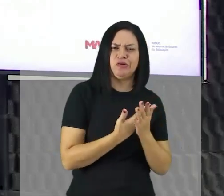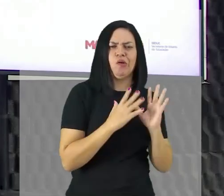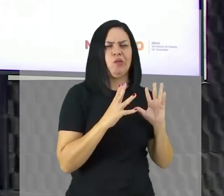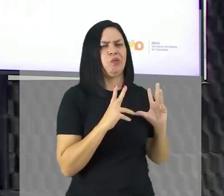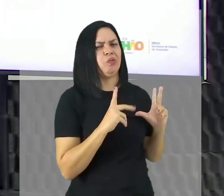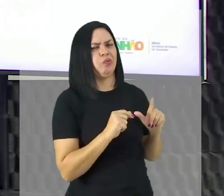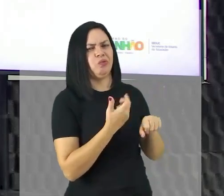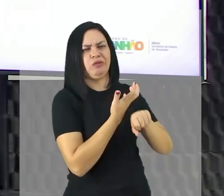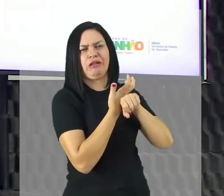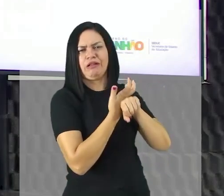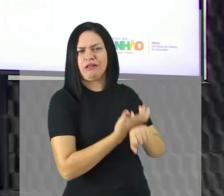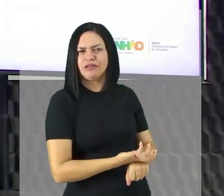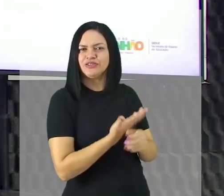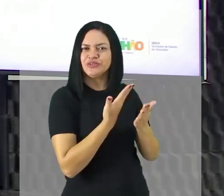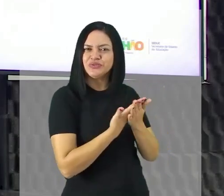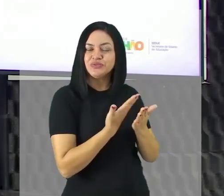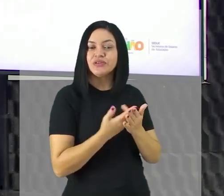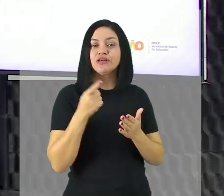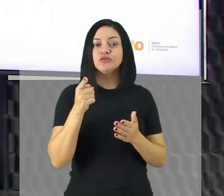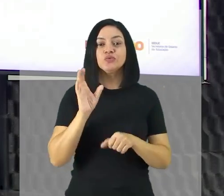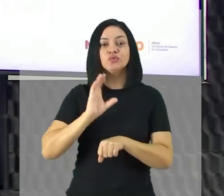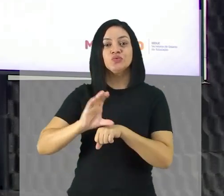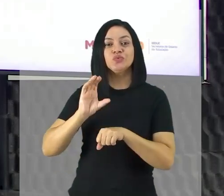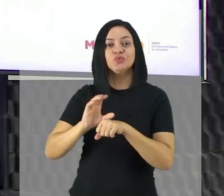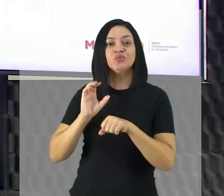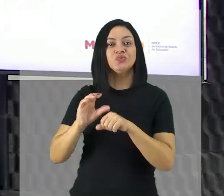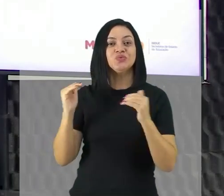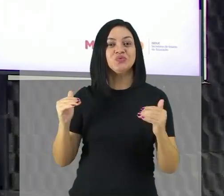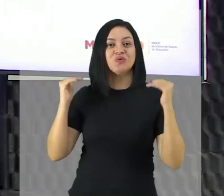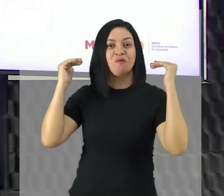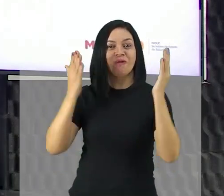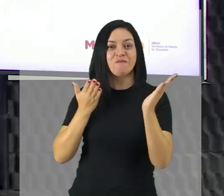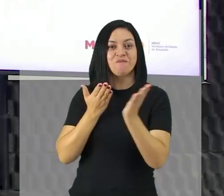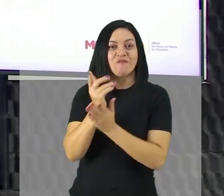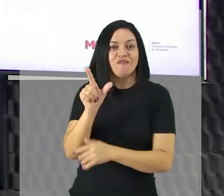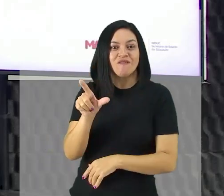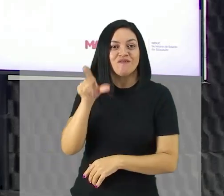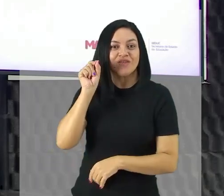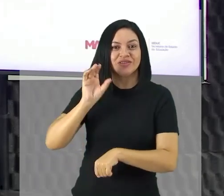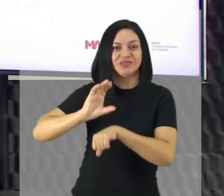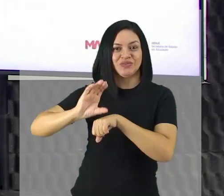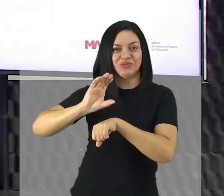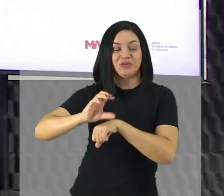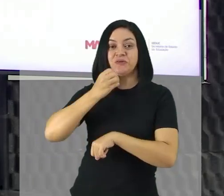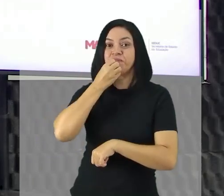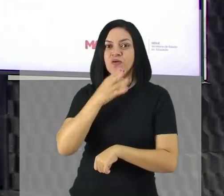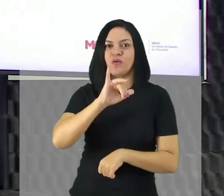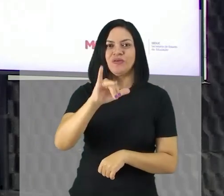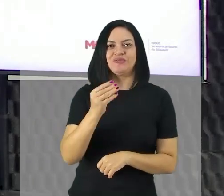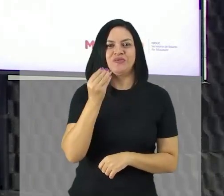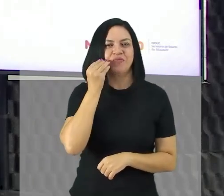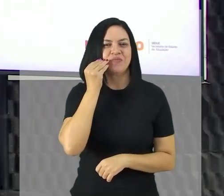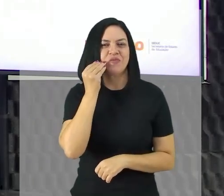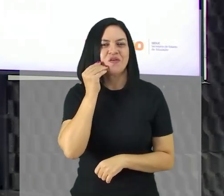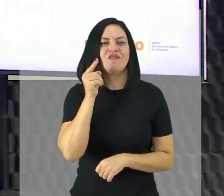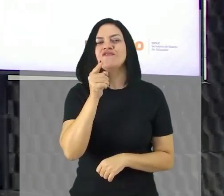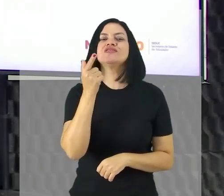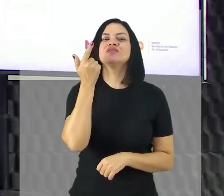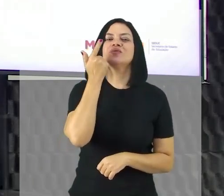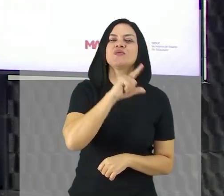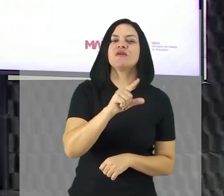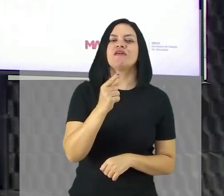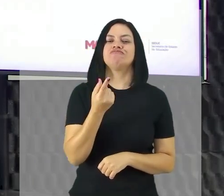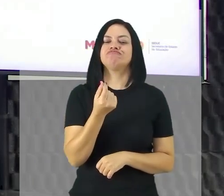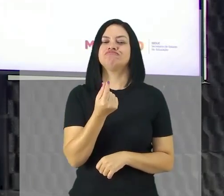tudo, no curso superior você vai estudar o que você gosta. E aí te dá boas oportunidades para você ganhar um